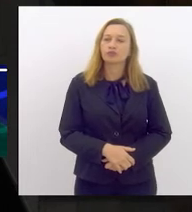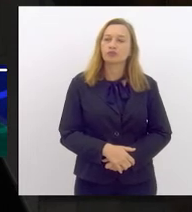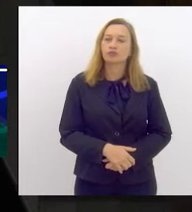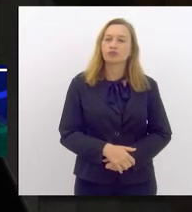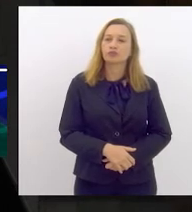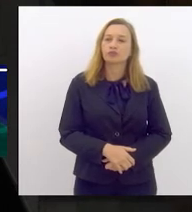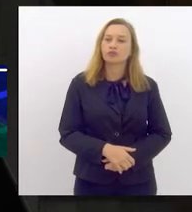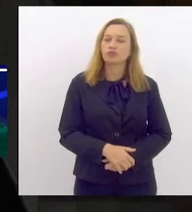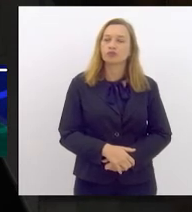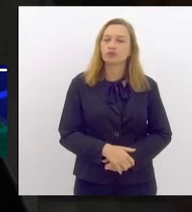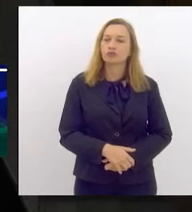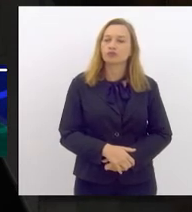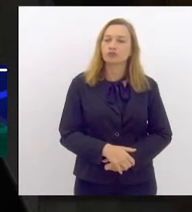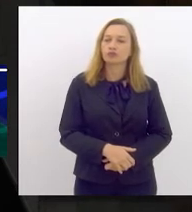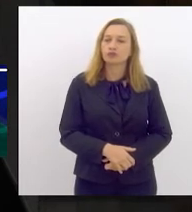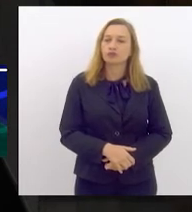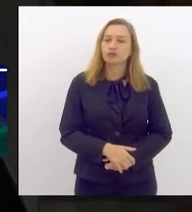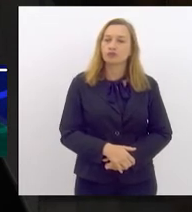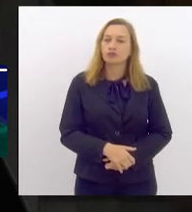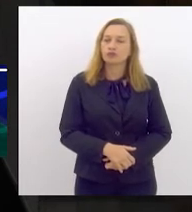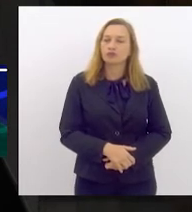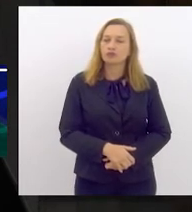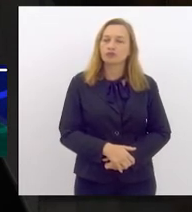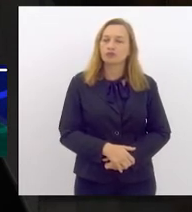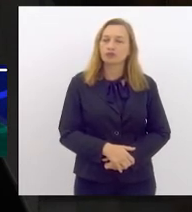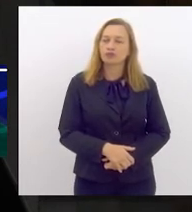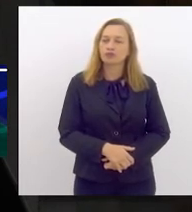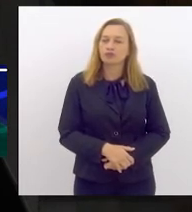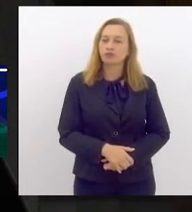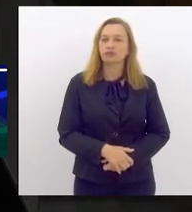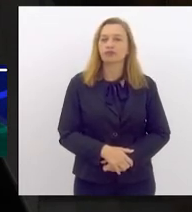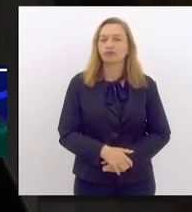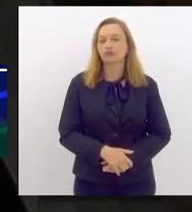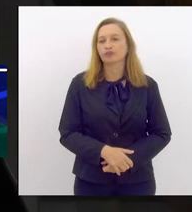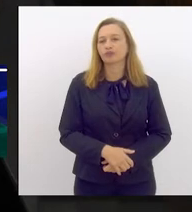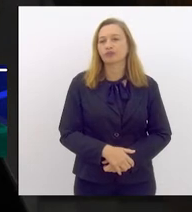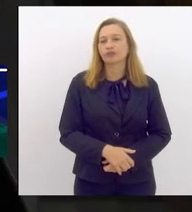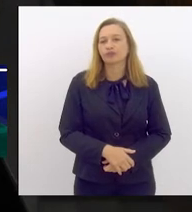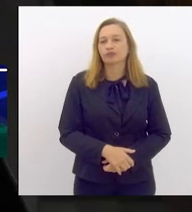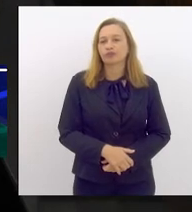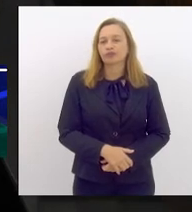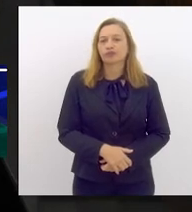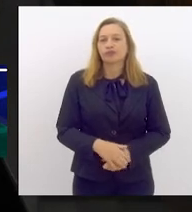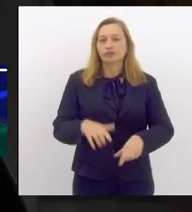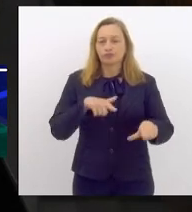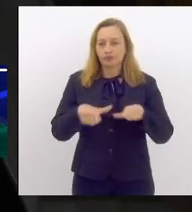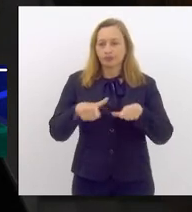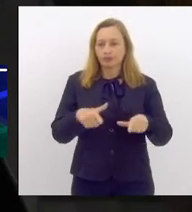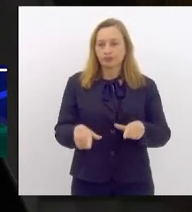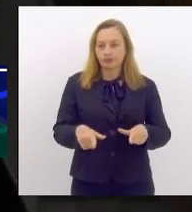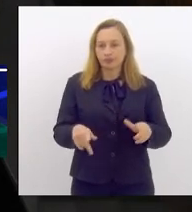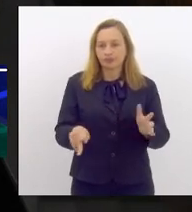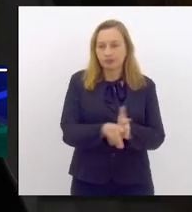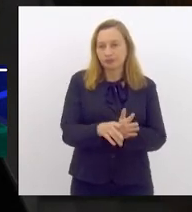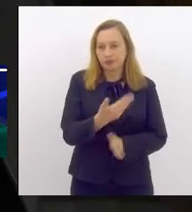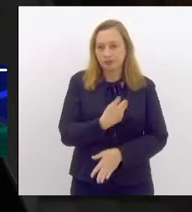tarefa o que cabe ao governo e na